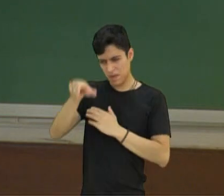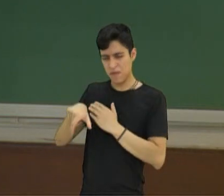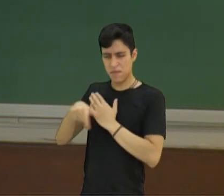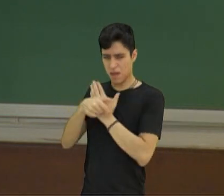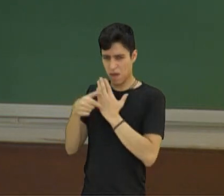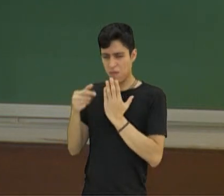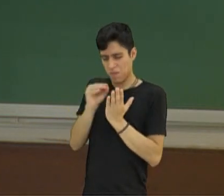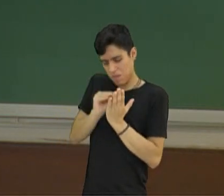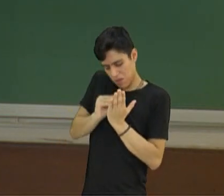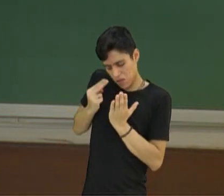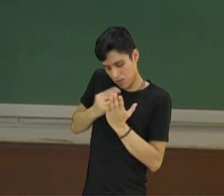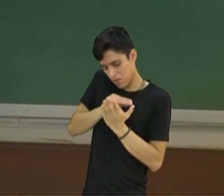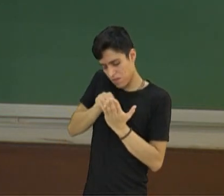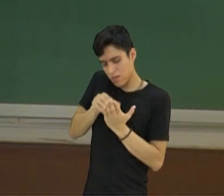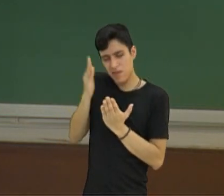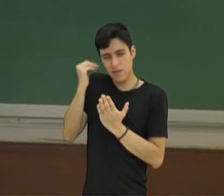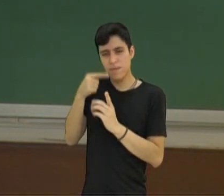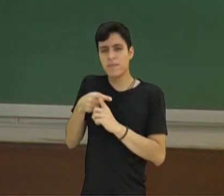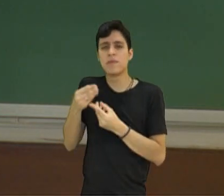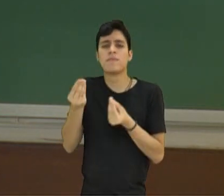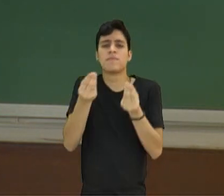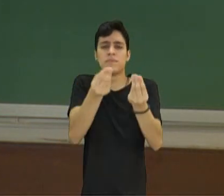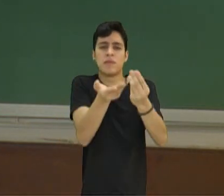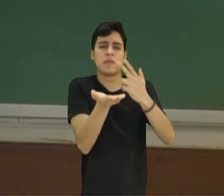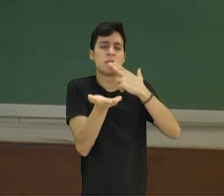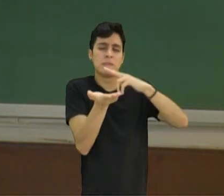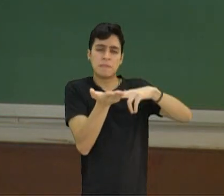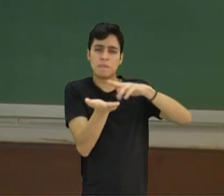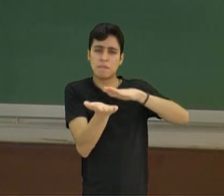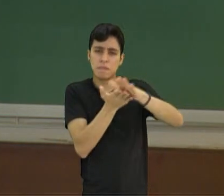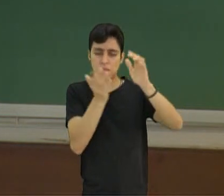deve se identificar para que sua carta seja publicada.